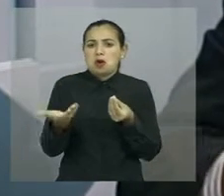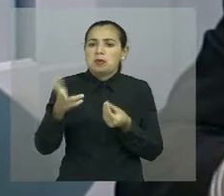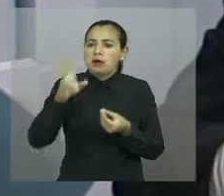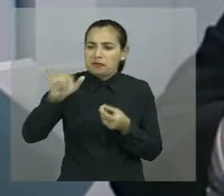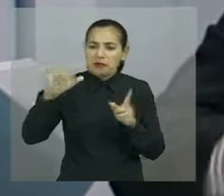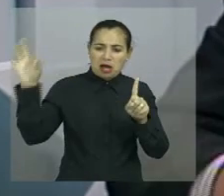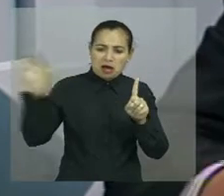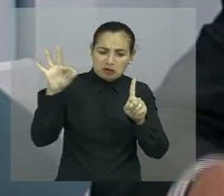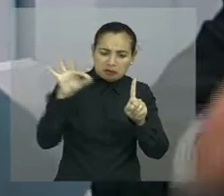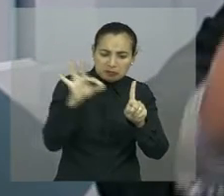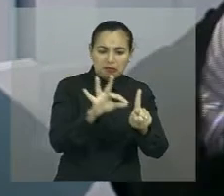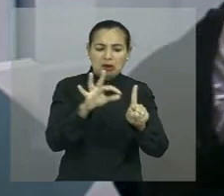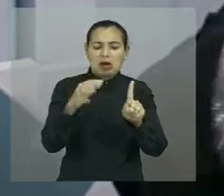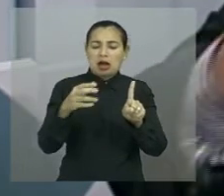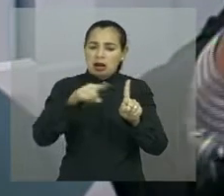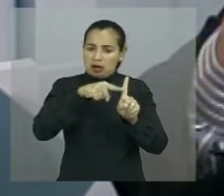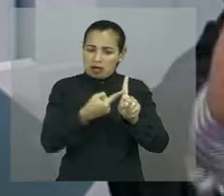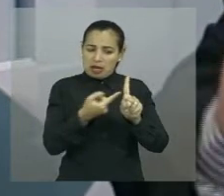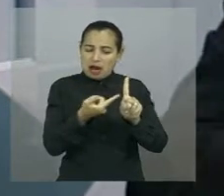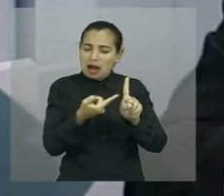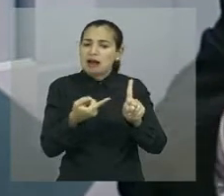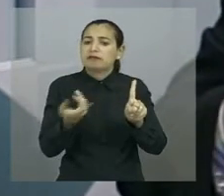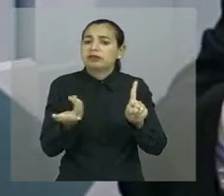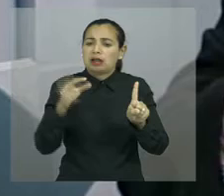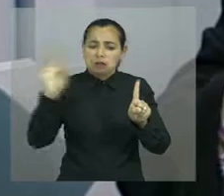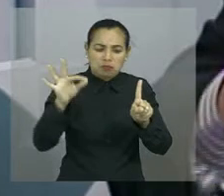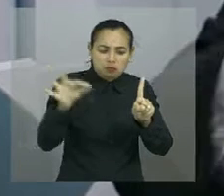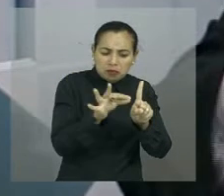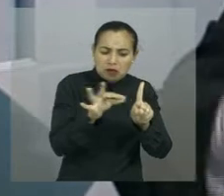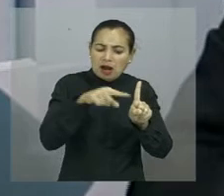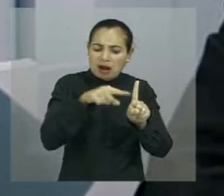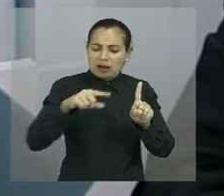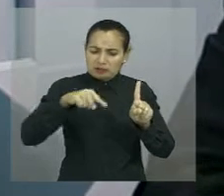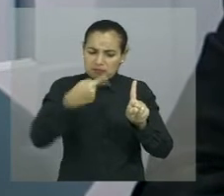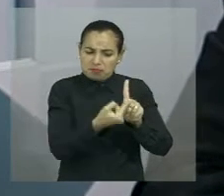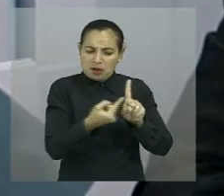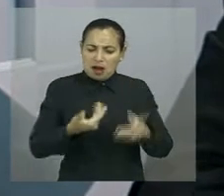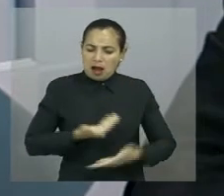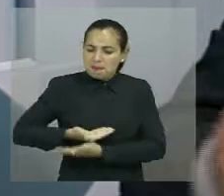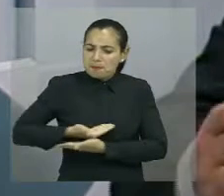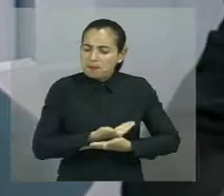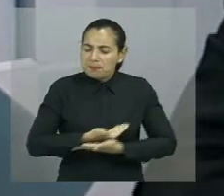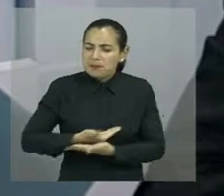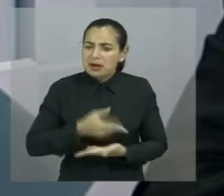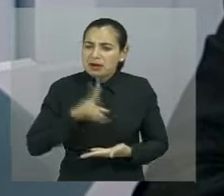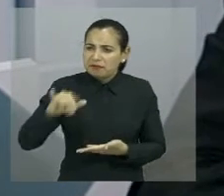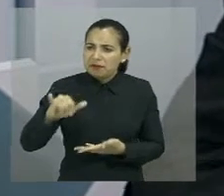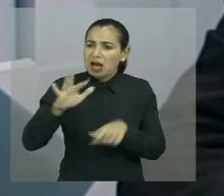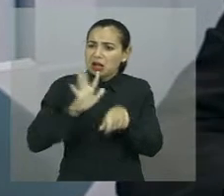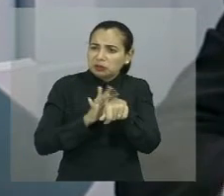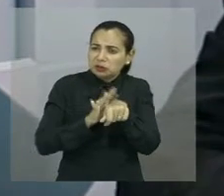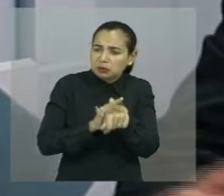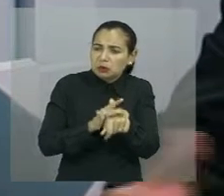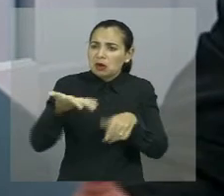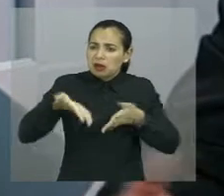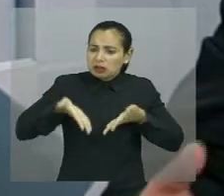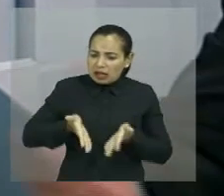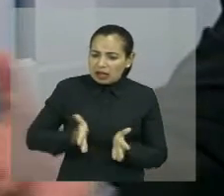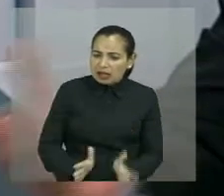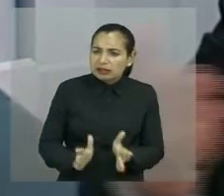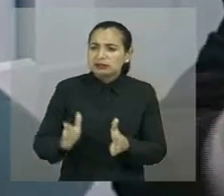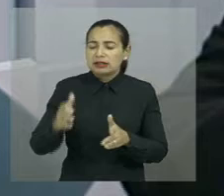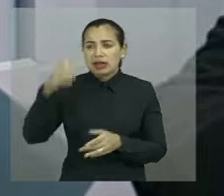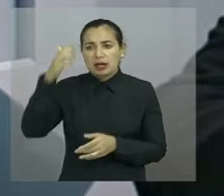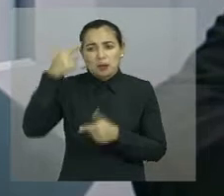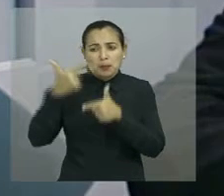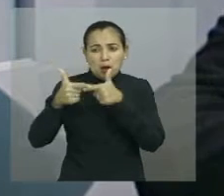a contaminação, com certeza, iria fazer com que a criança tivesse microcefalia, etc. E,